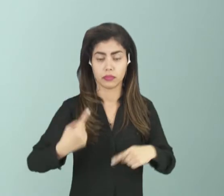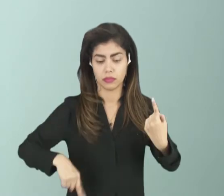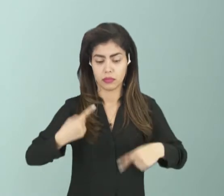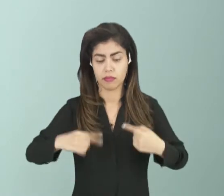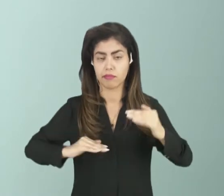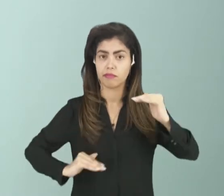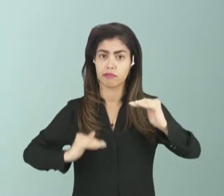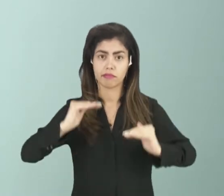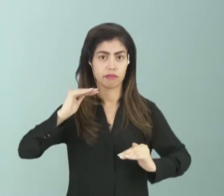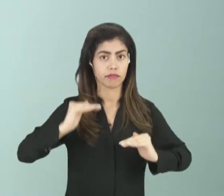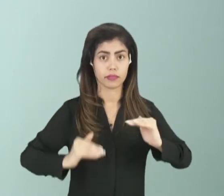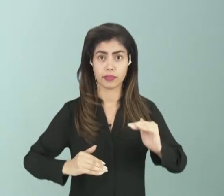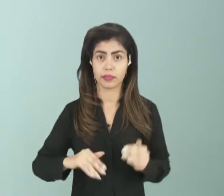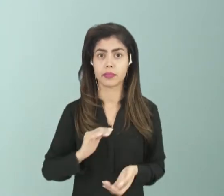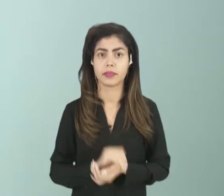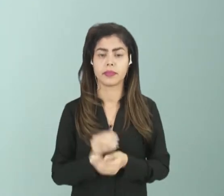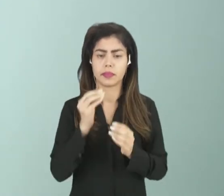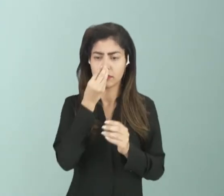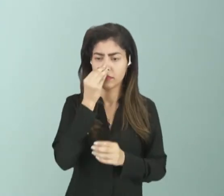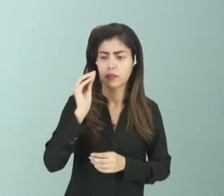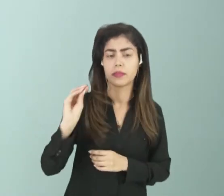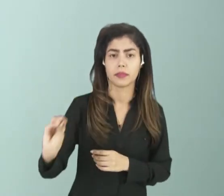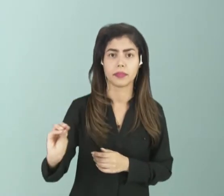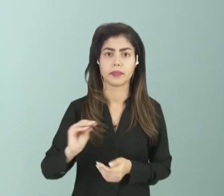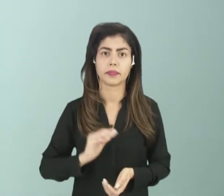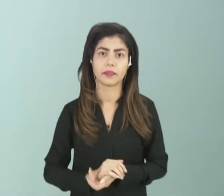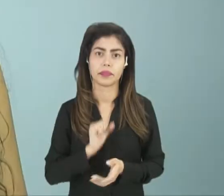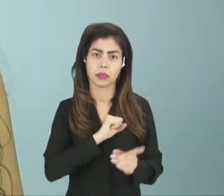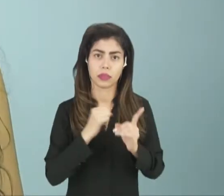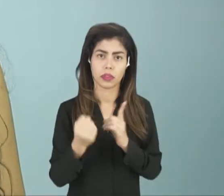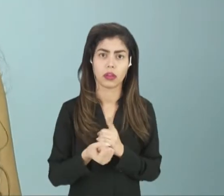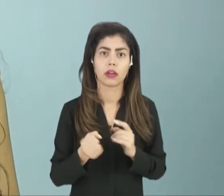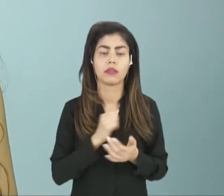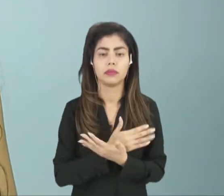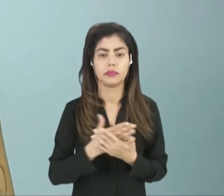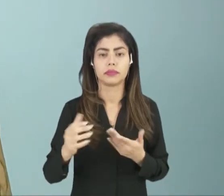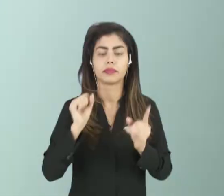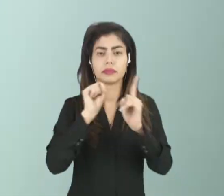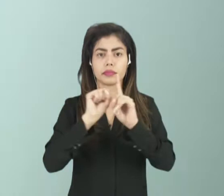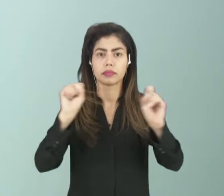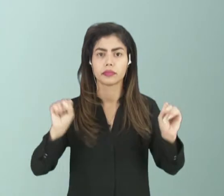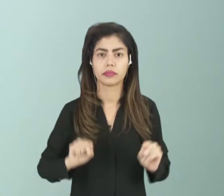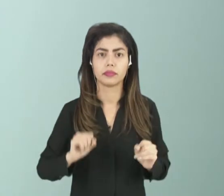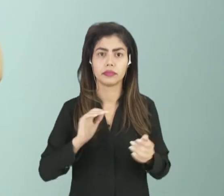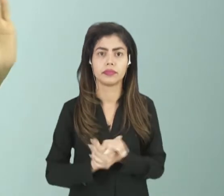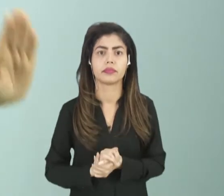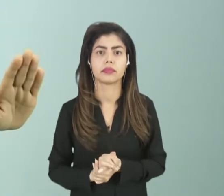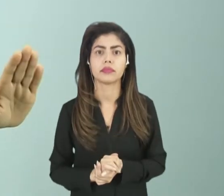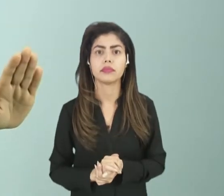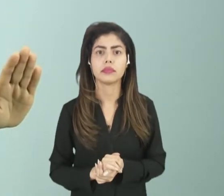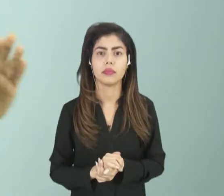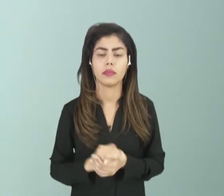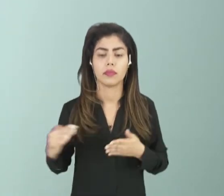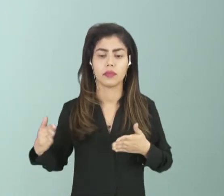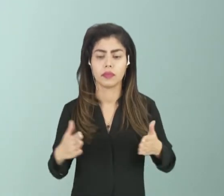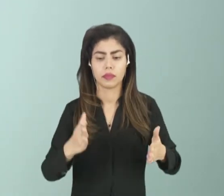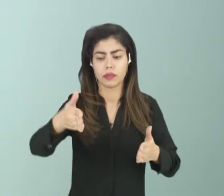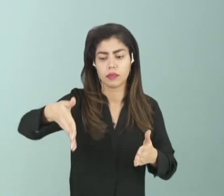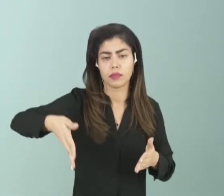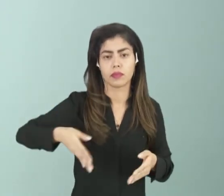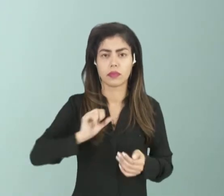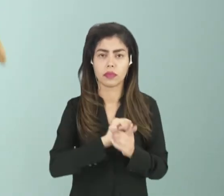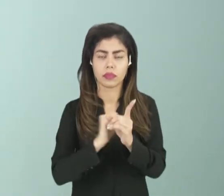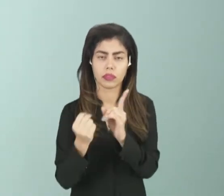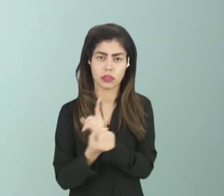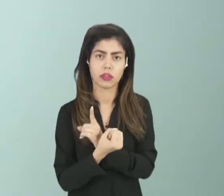pela desigualdade, pela exclusão social, que começa no sistema educacional, as pessoas vivem à margem da sociedade e, uma